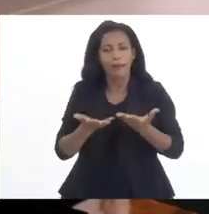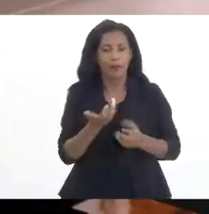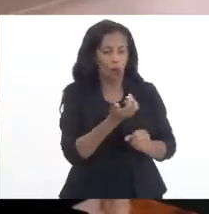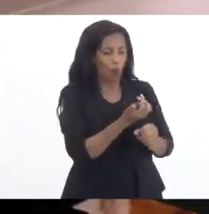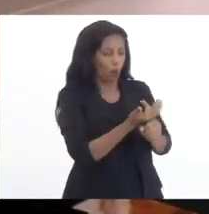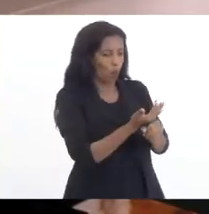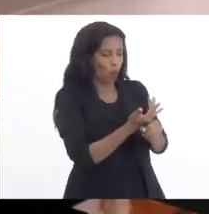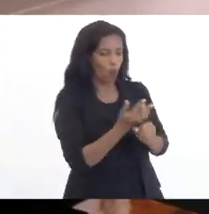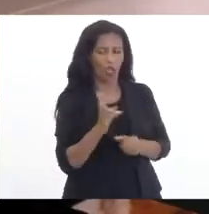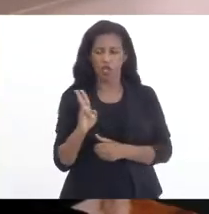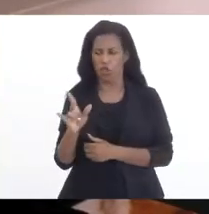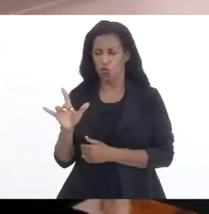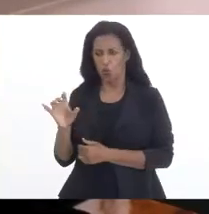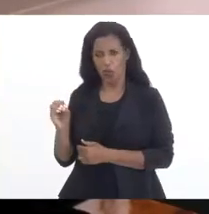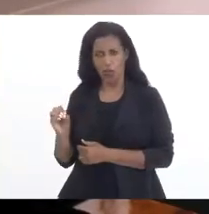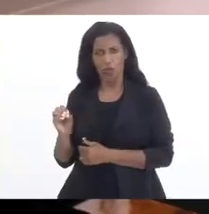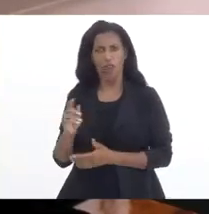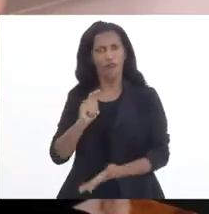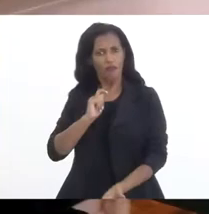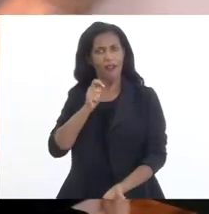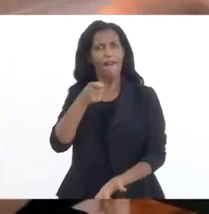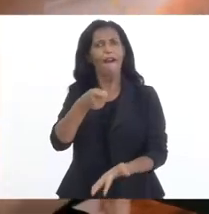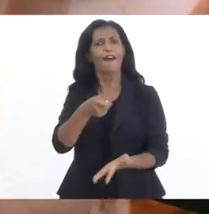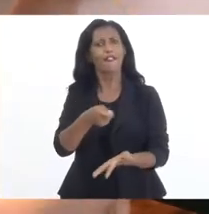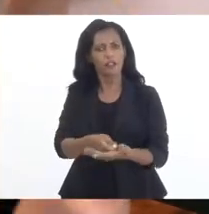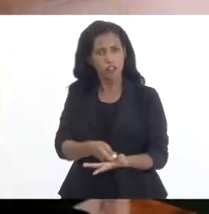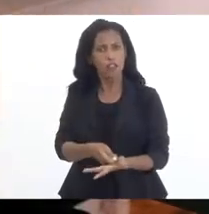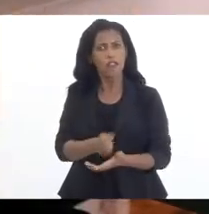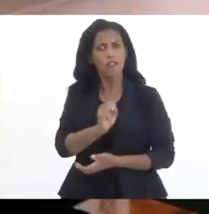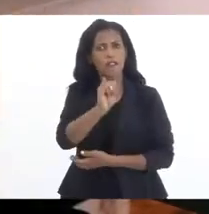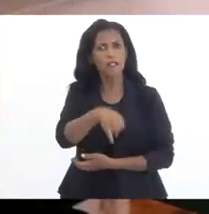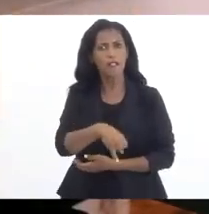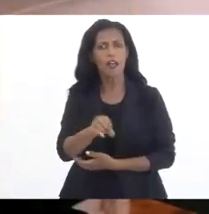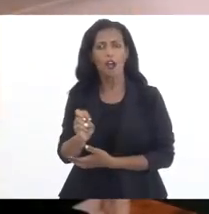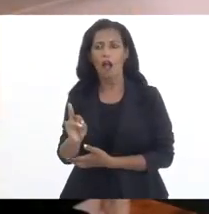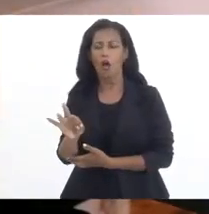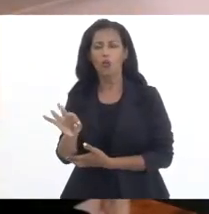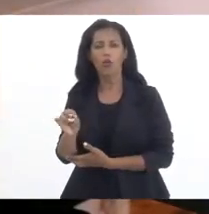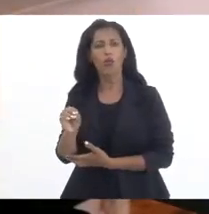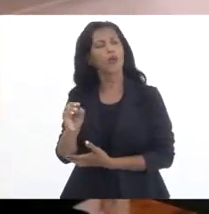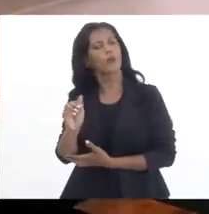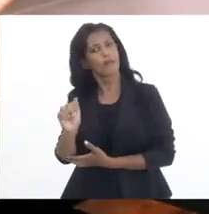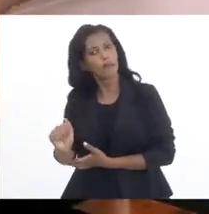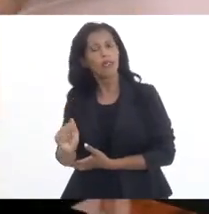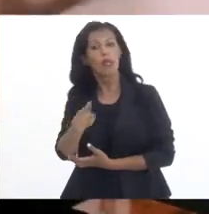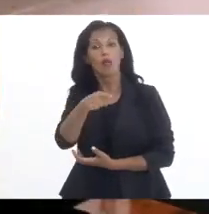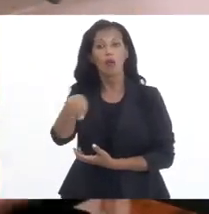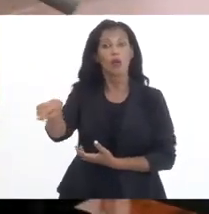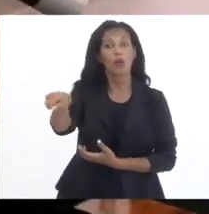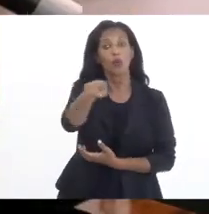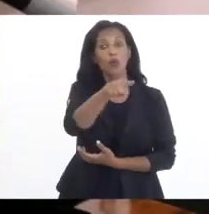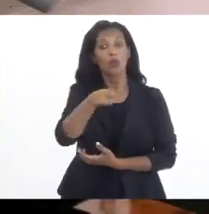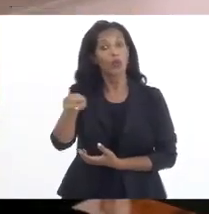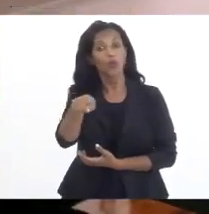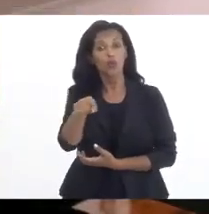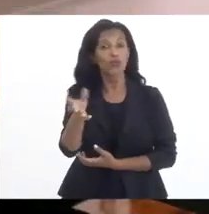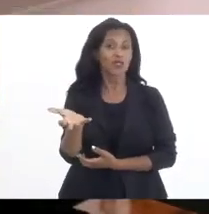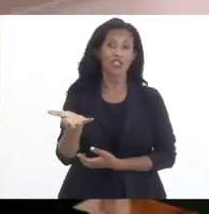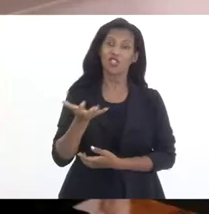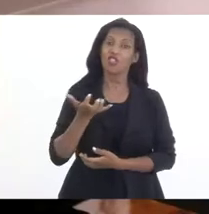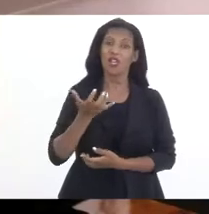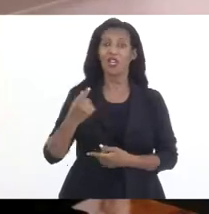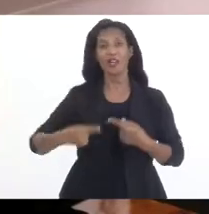UESO vai garantir a autonomia, vai garantir o que vocês todos estão querendo,